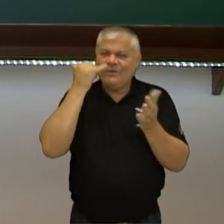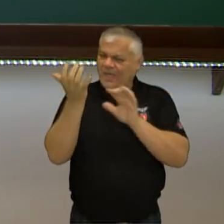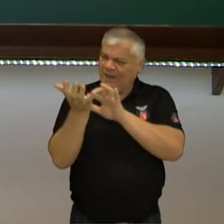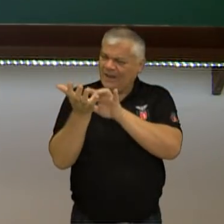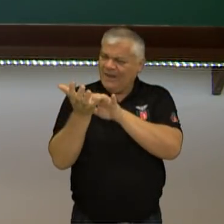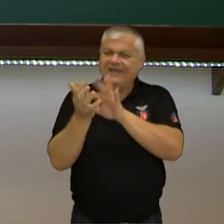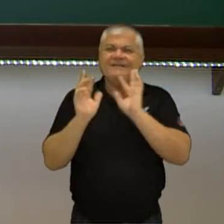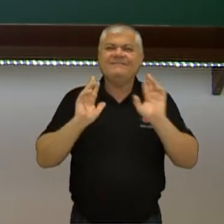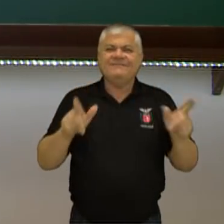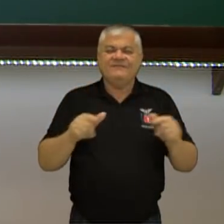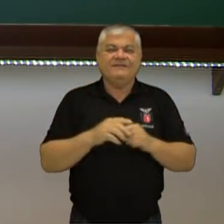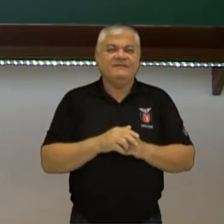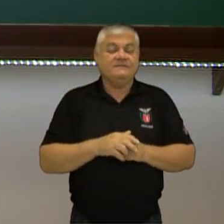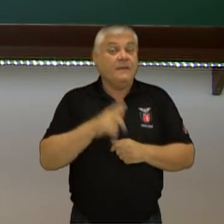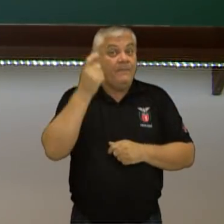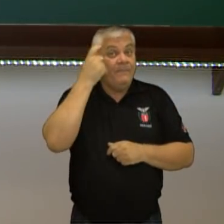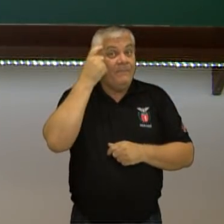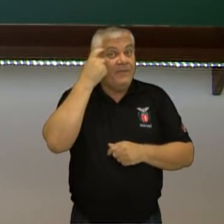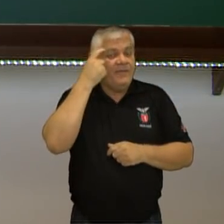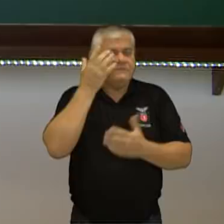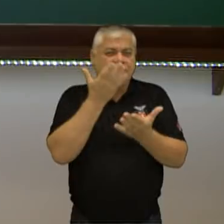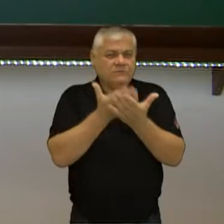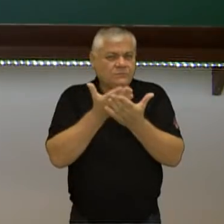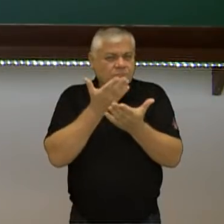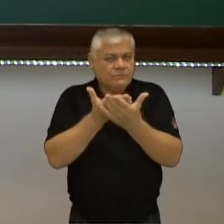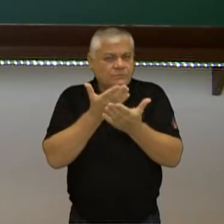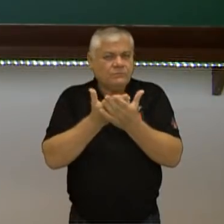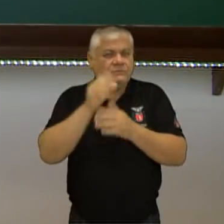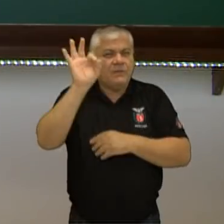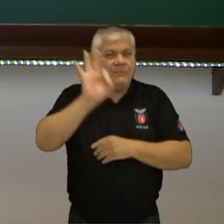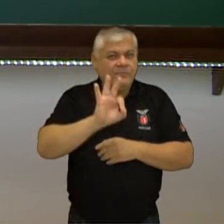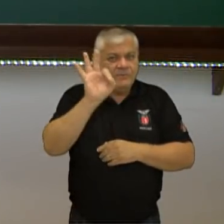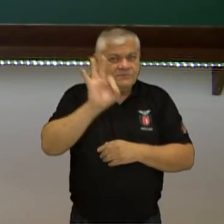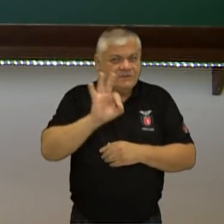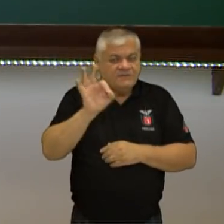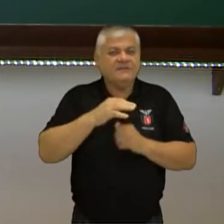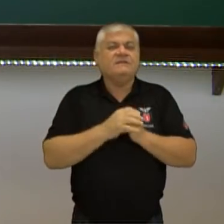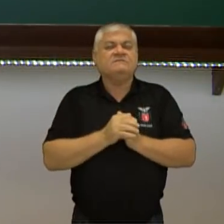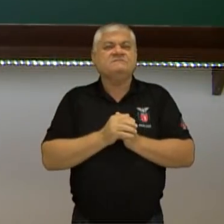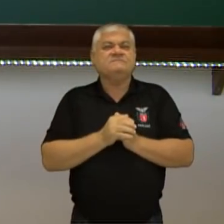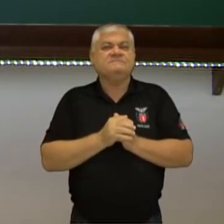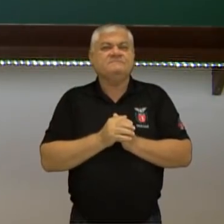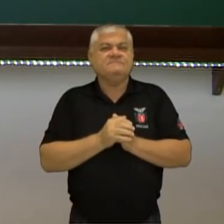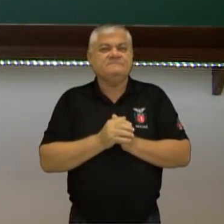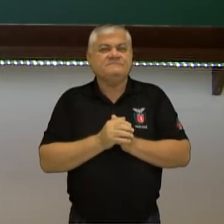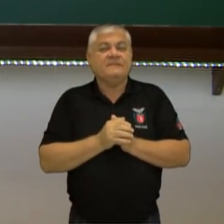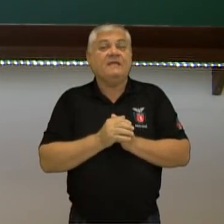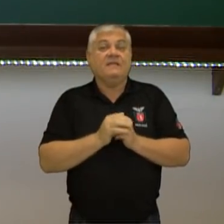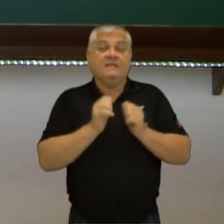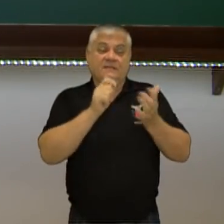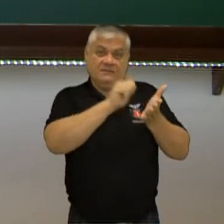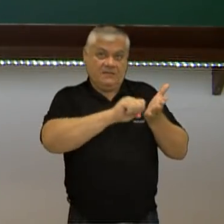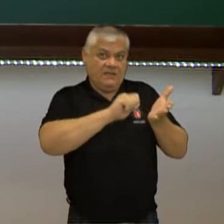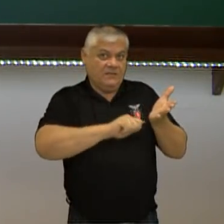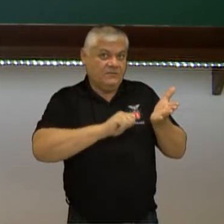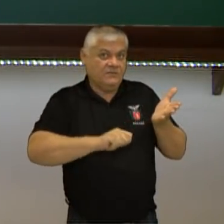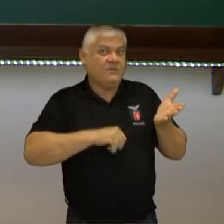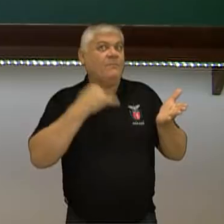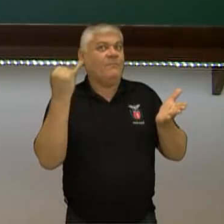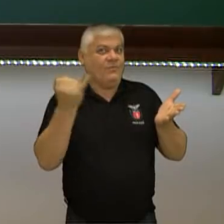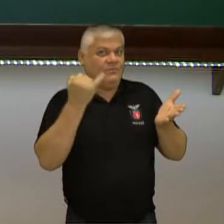bom? Pense um pouquinho, estude bastante porcentagem, porque porcentagem é bastante importante. Deixe o seu caderno em ordem, porque você precisa